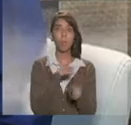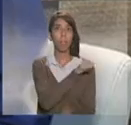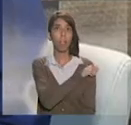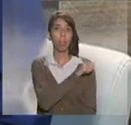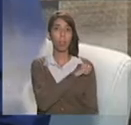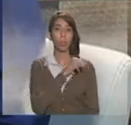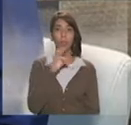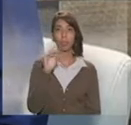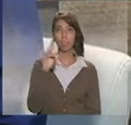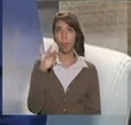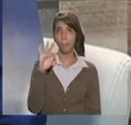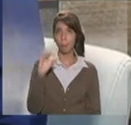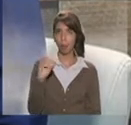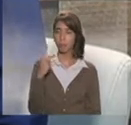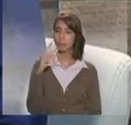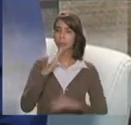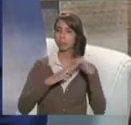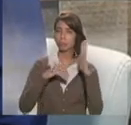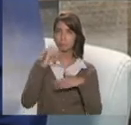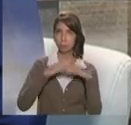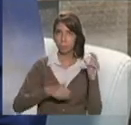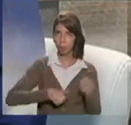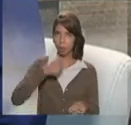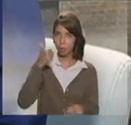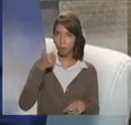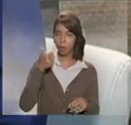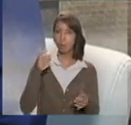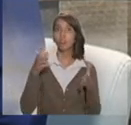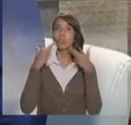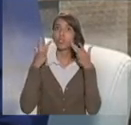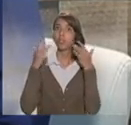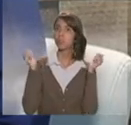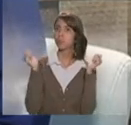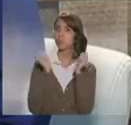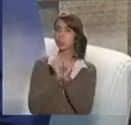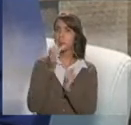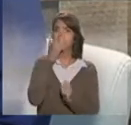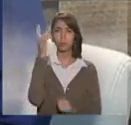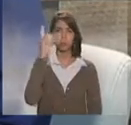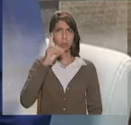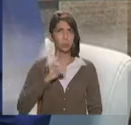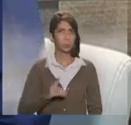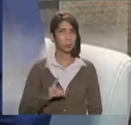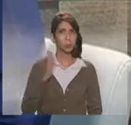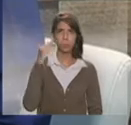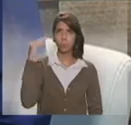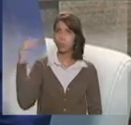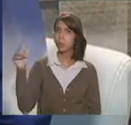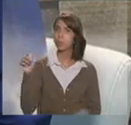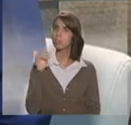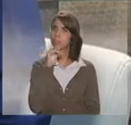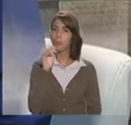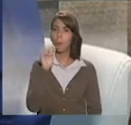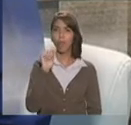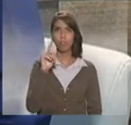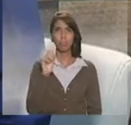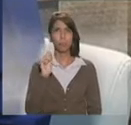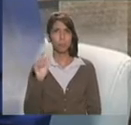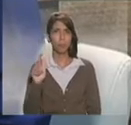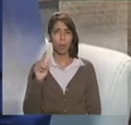onde aperfeiçoou seu talento no teatro esteve ao lado de grandes diretores entre eles aderbal freire filho bernardo